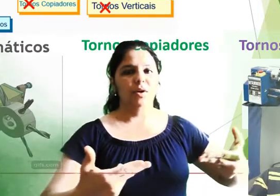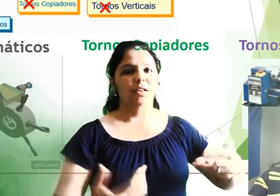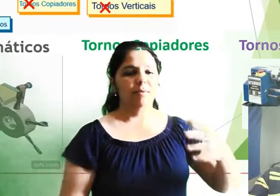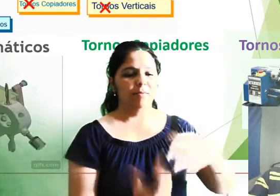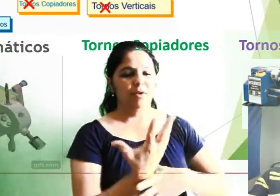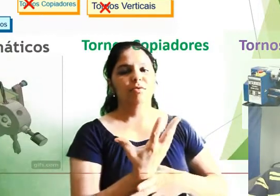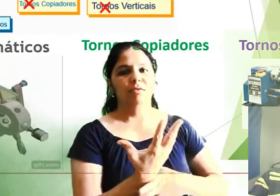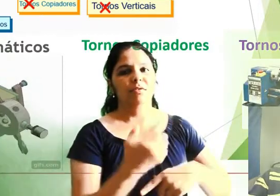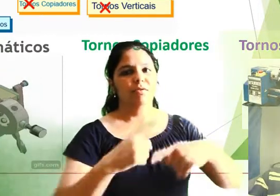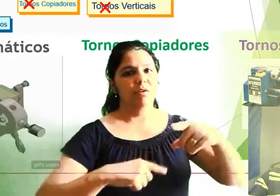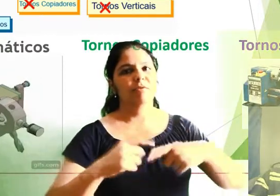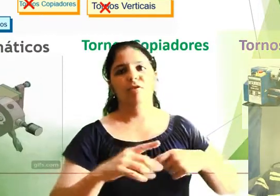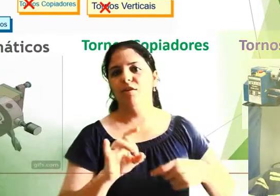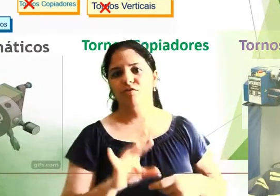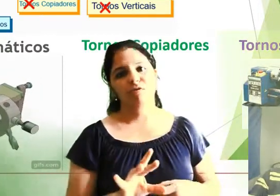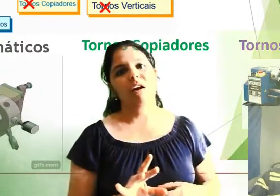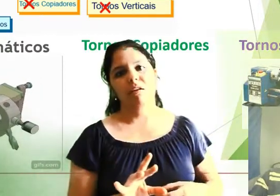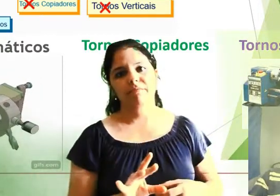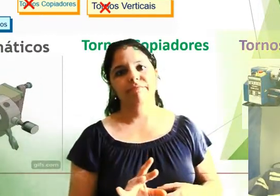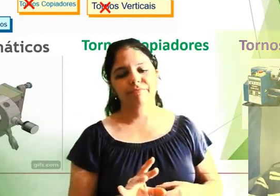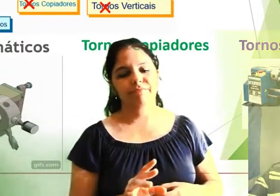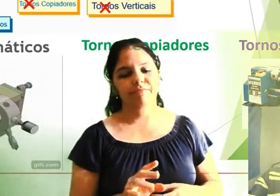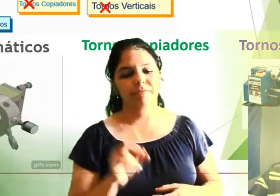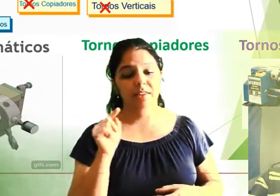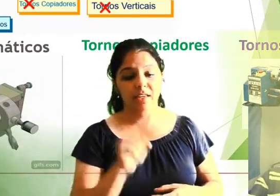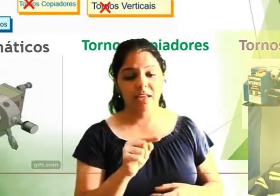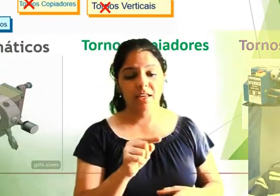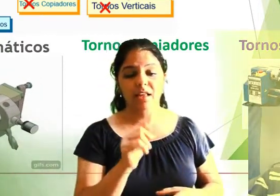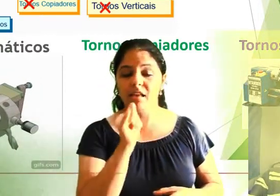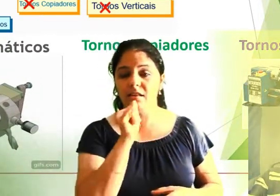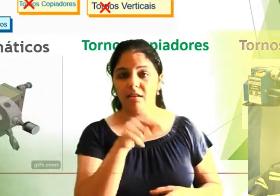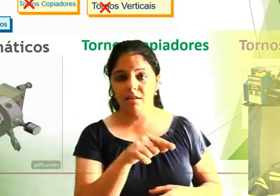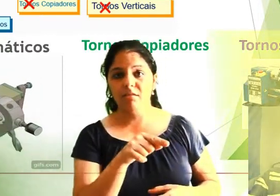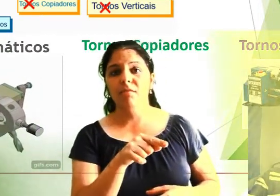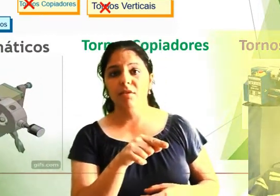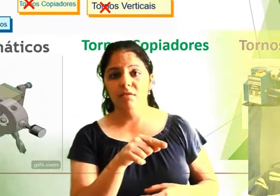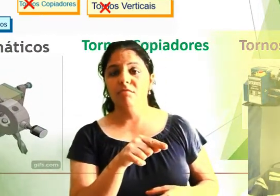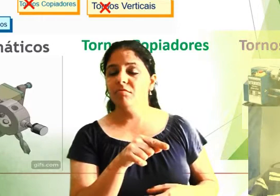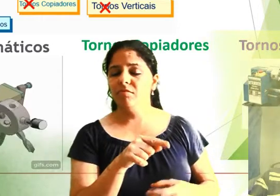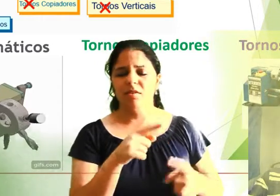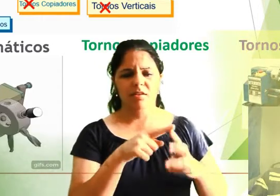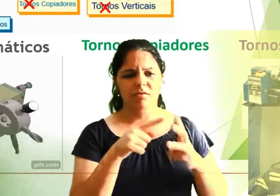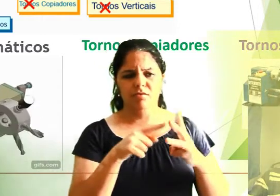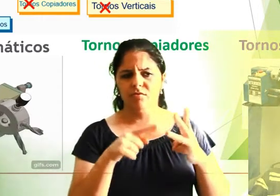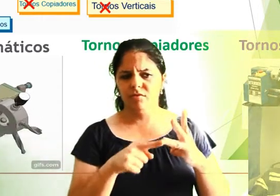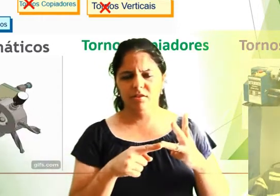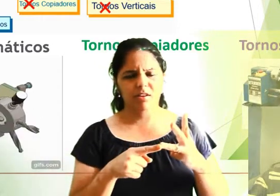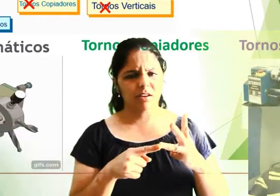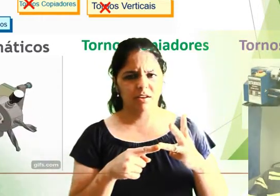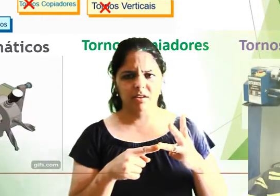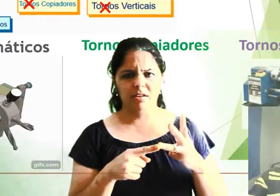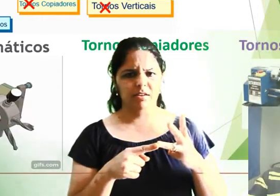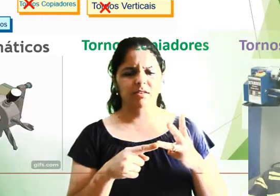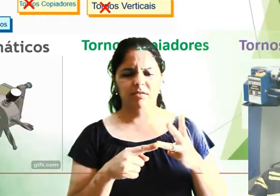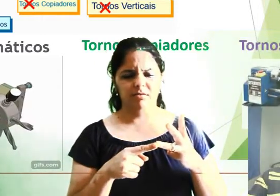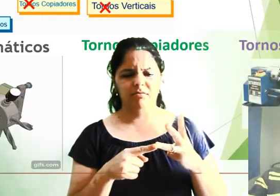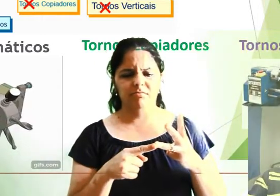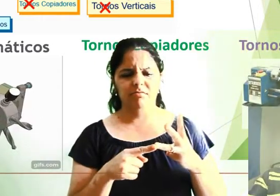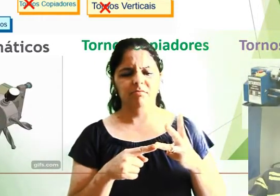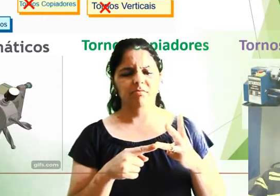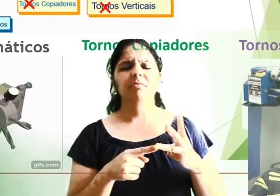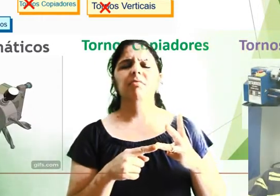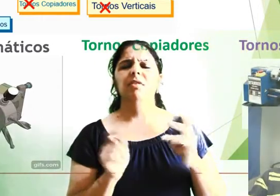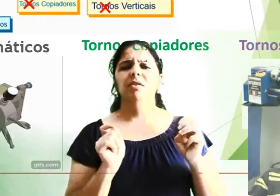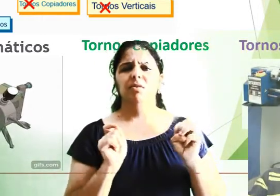matéria-prima para ser feita. Tá? E esse tipo de maquinário, tanto o revólver, tanto o multifuso e o